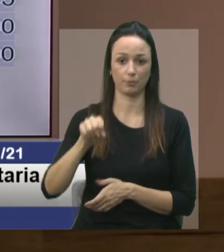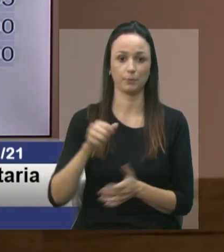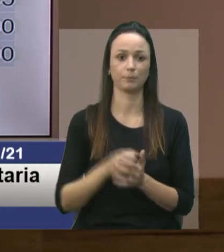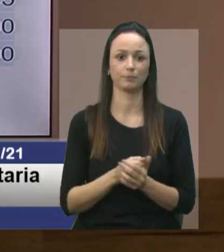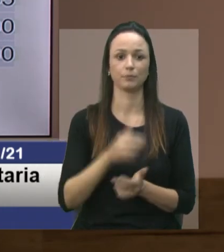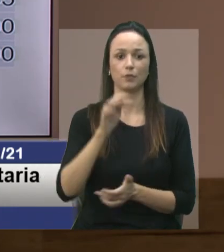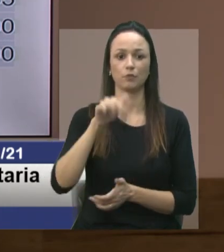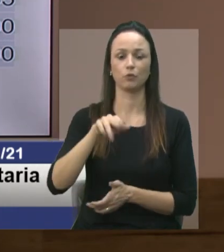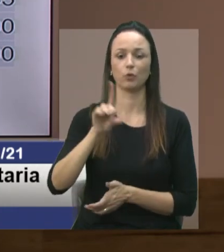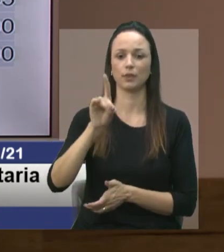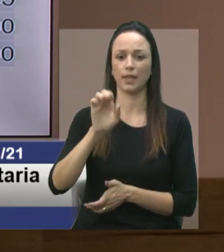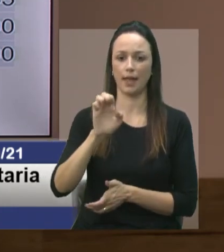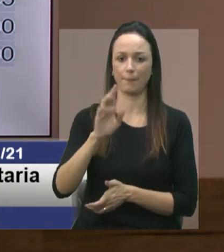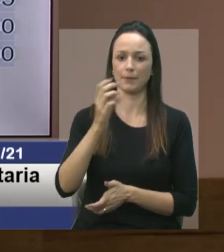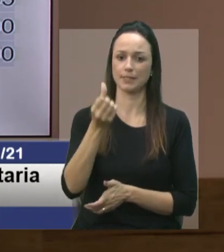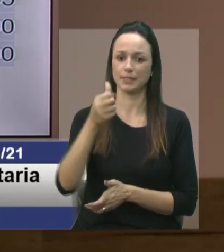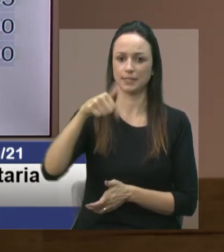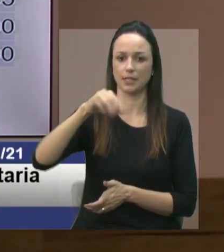R$ 73.999.000, Fundeb,